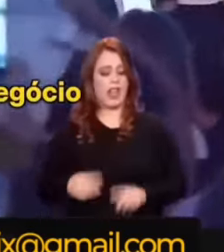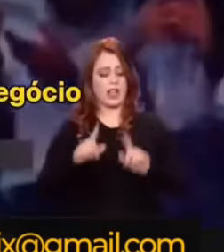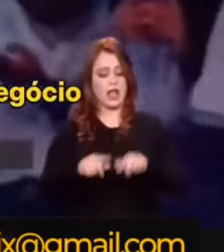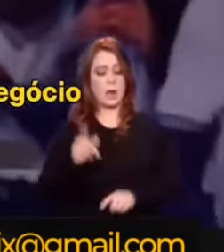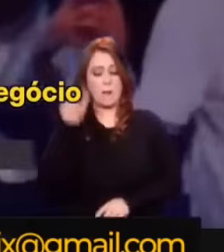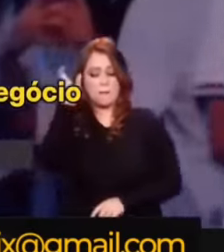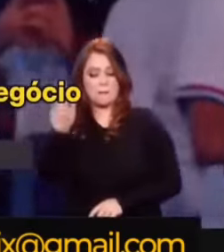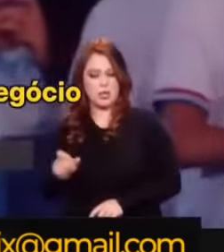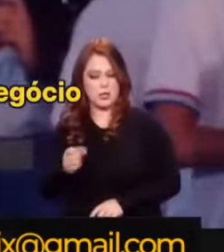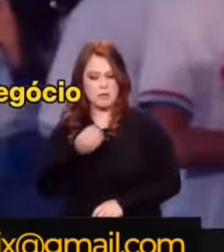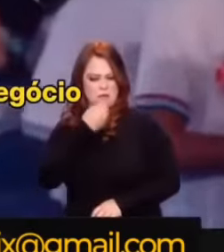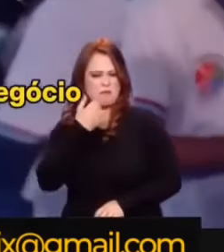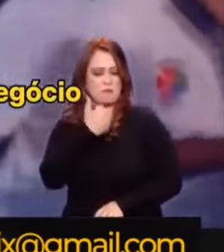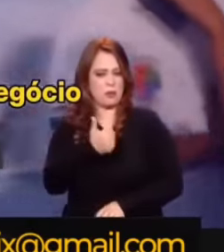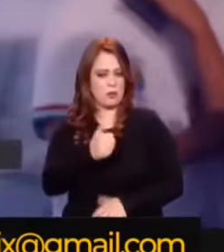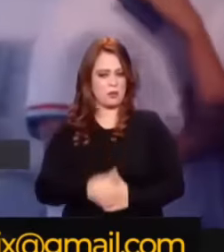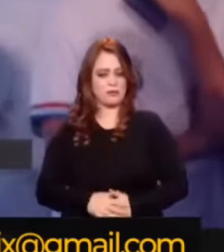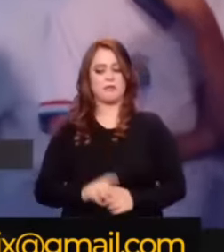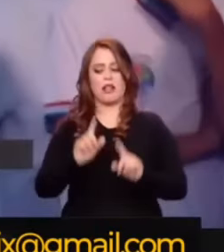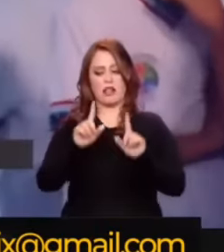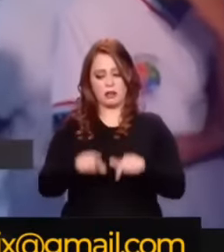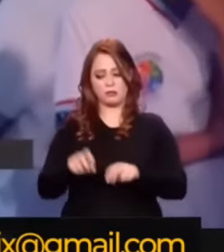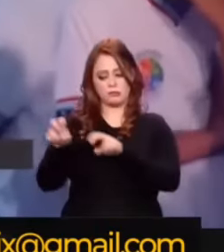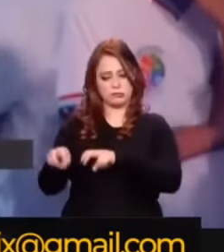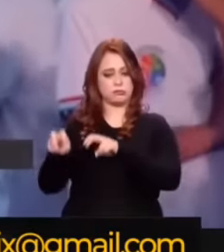Eu vou pra fantástica, que é Bahia. do agronegócio. Eu